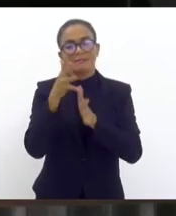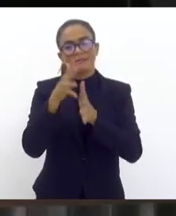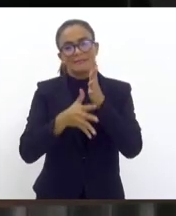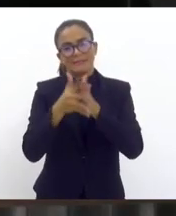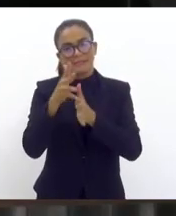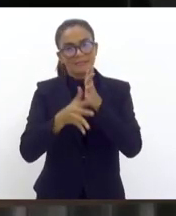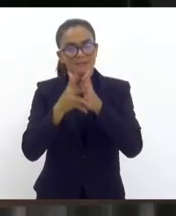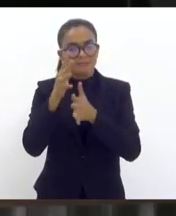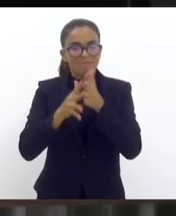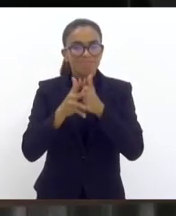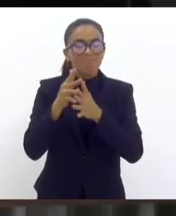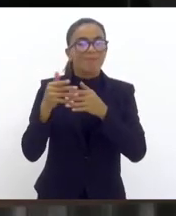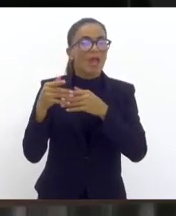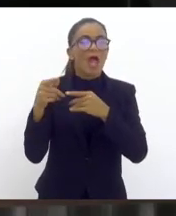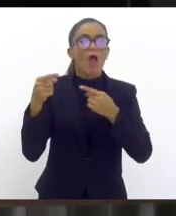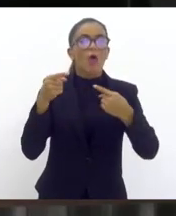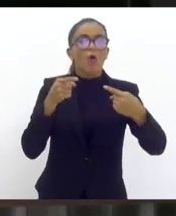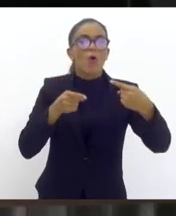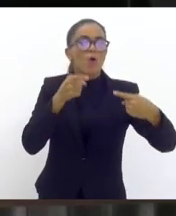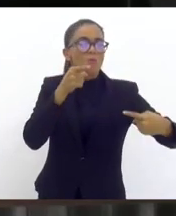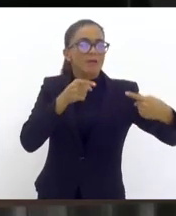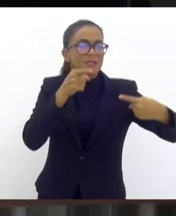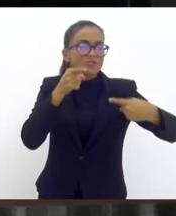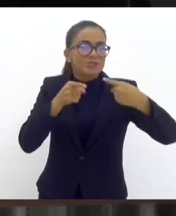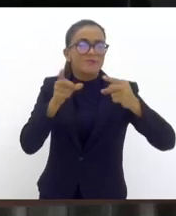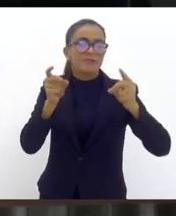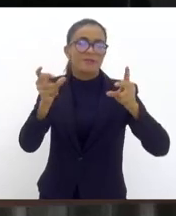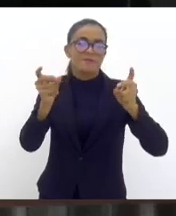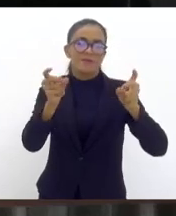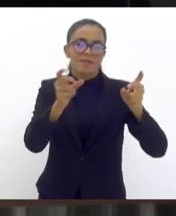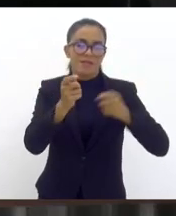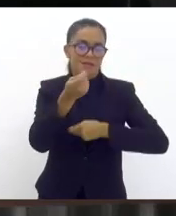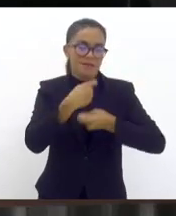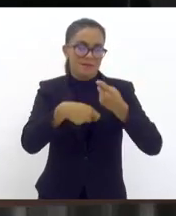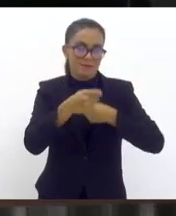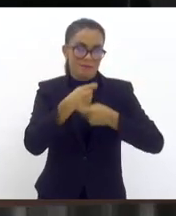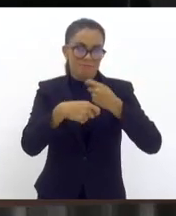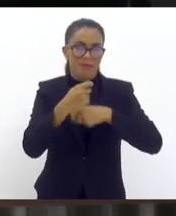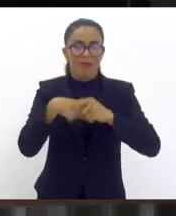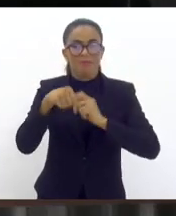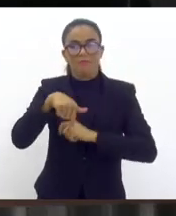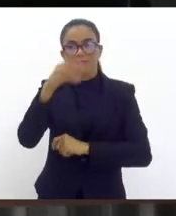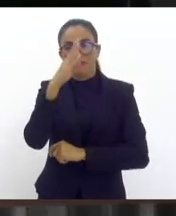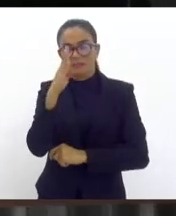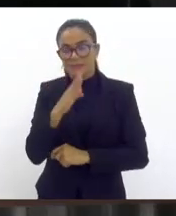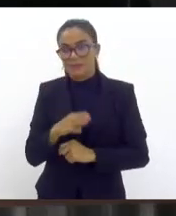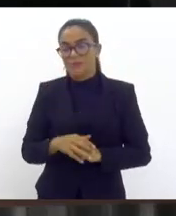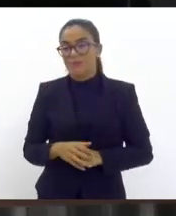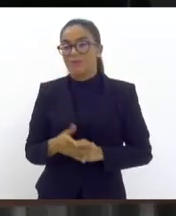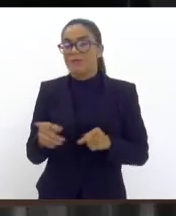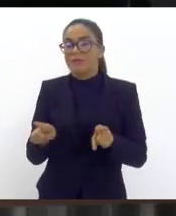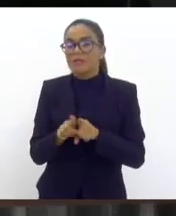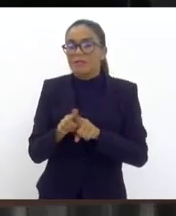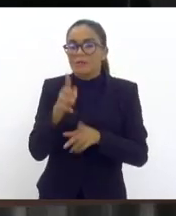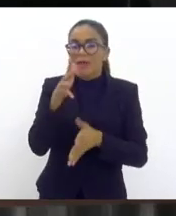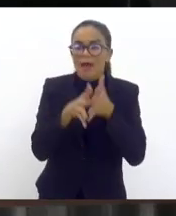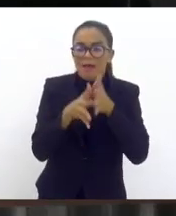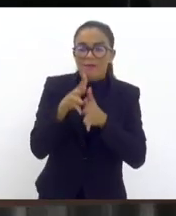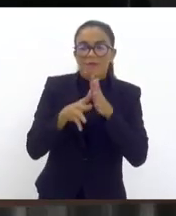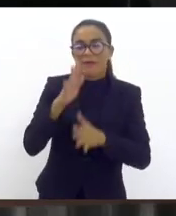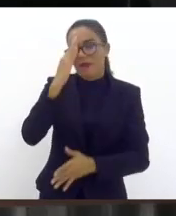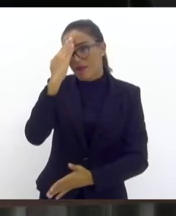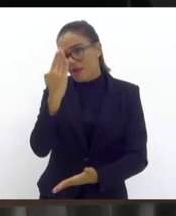do país a médio e longo prazo além de afetar a credibilidade